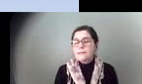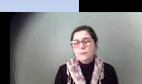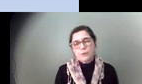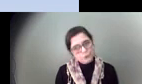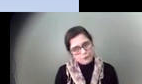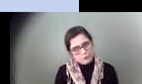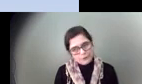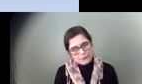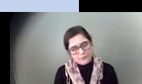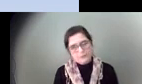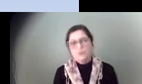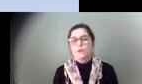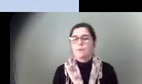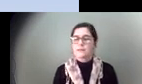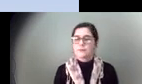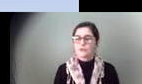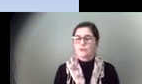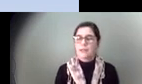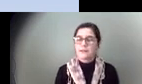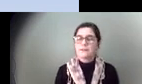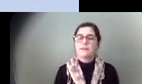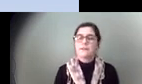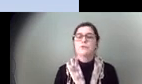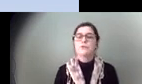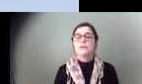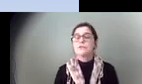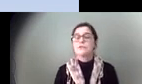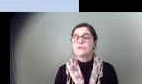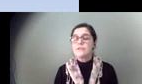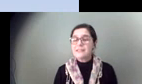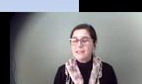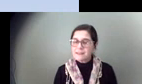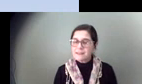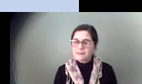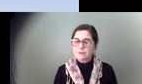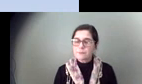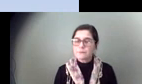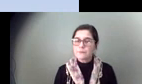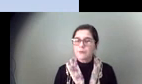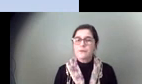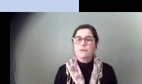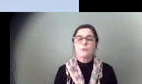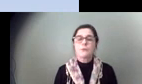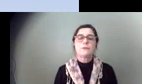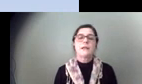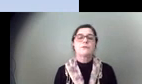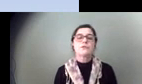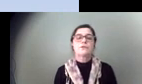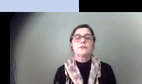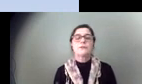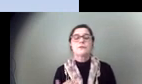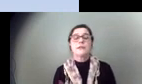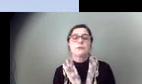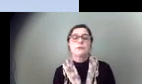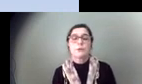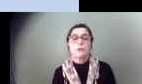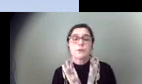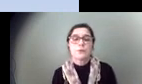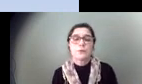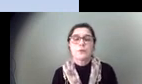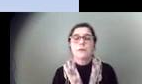é uma ação em conjunta, não é uma ação isolada e muito menos de fiscalização, né? Mas ao contrário, então a gente vai ver